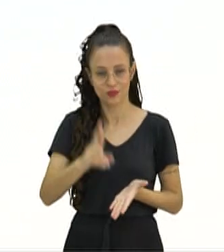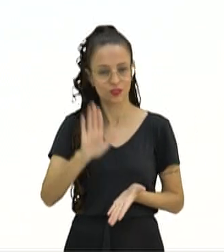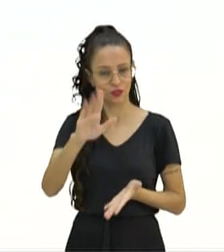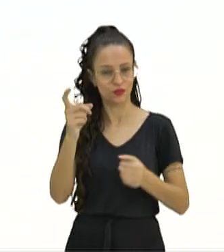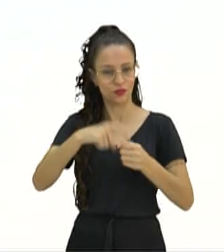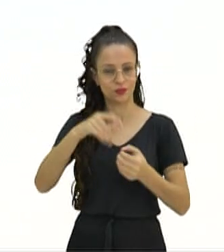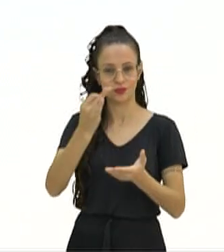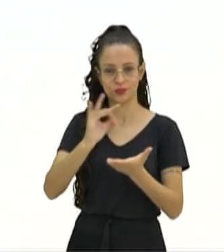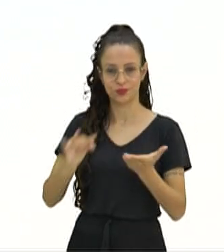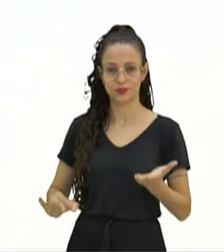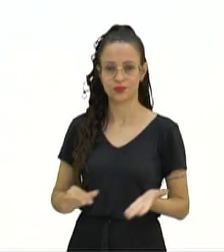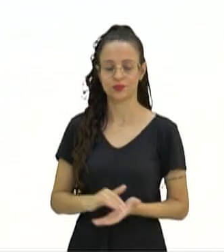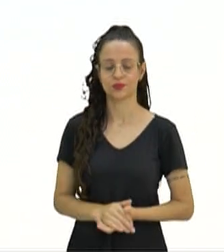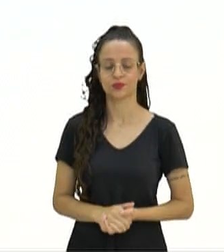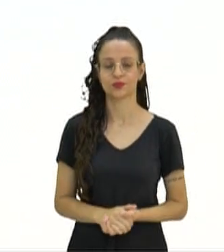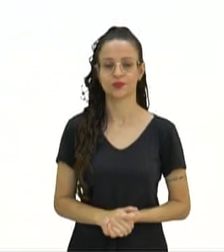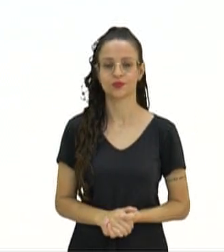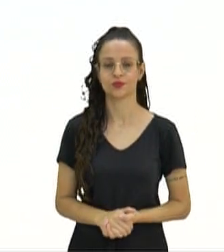para corrigir.